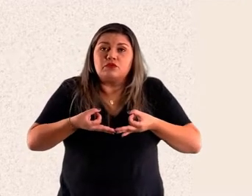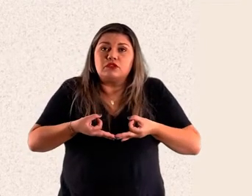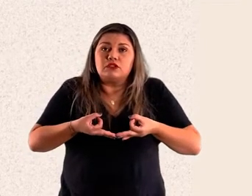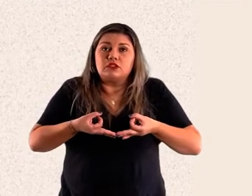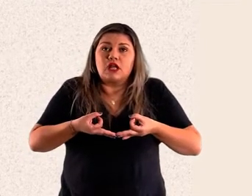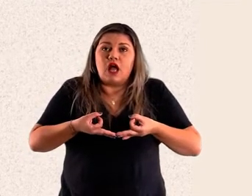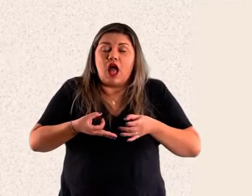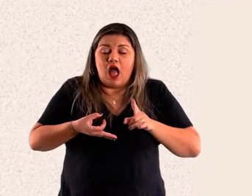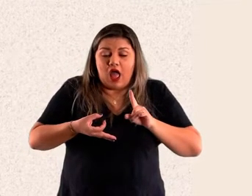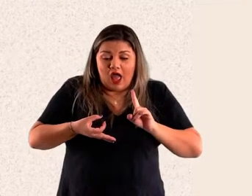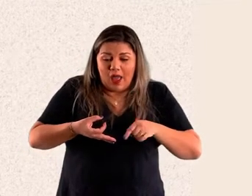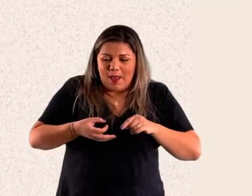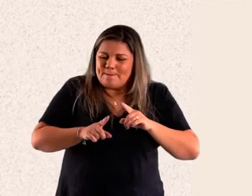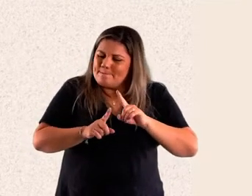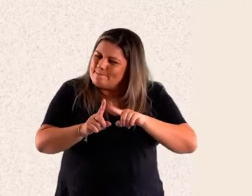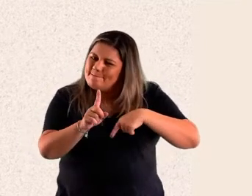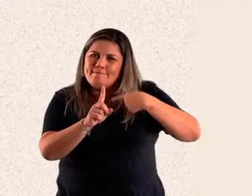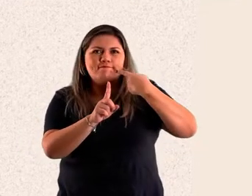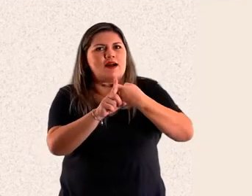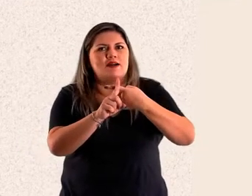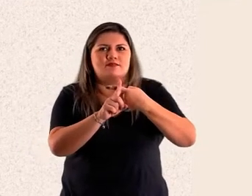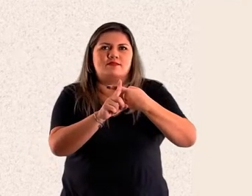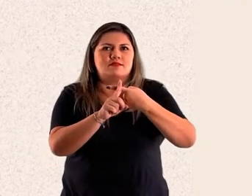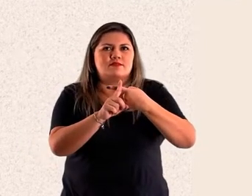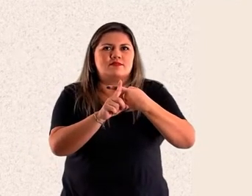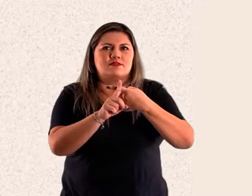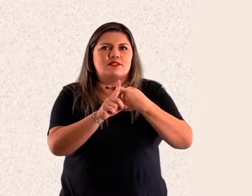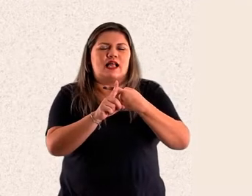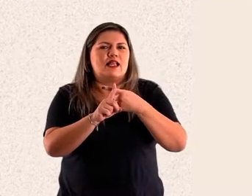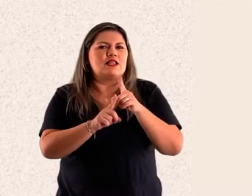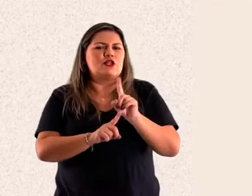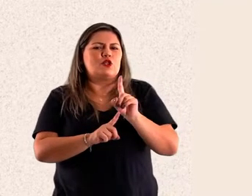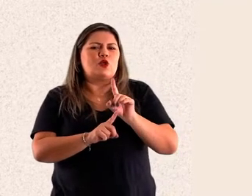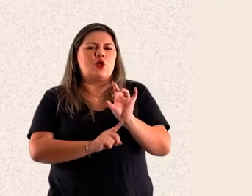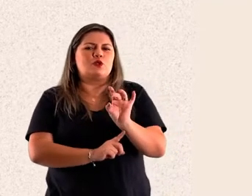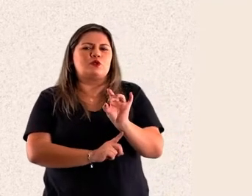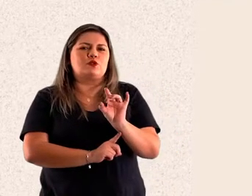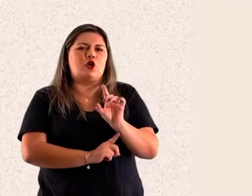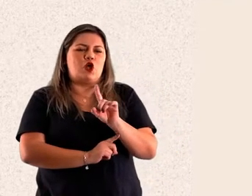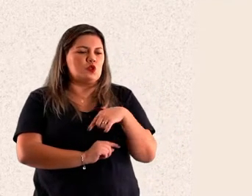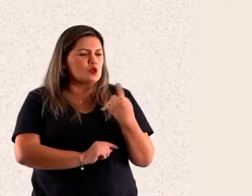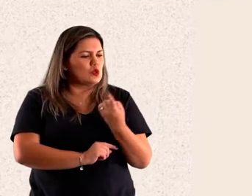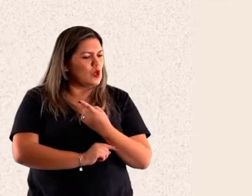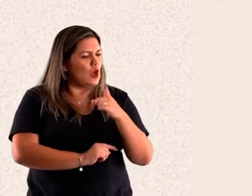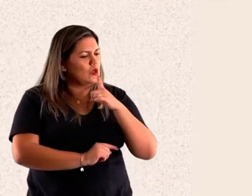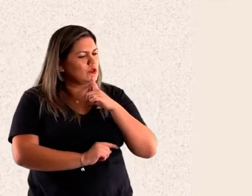Ela é muito mais do que isso né não é apenas que nós estamos conectados